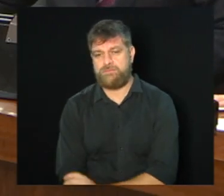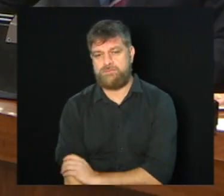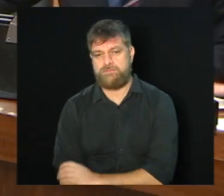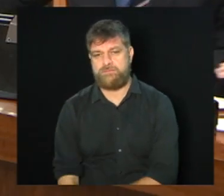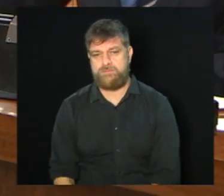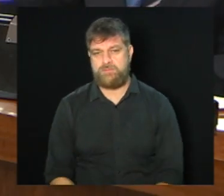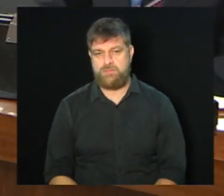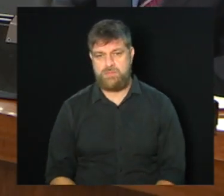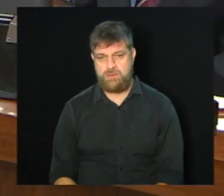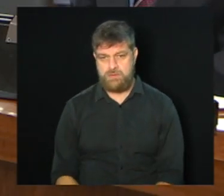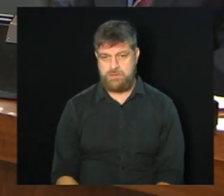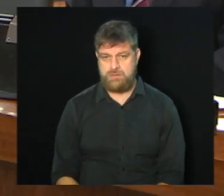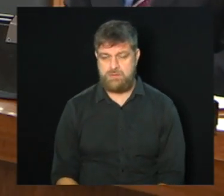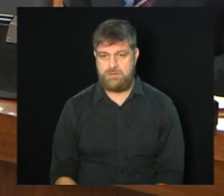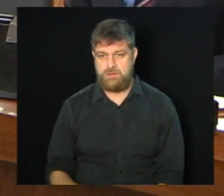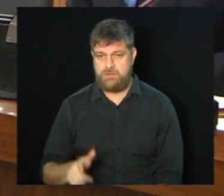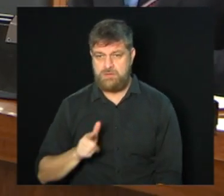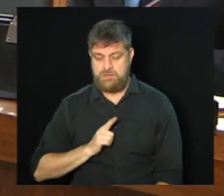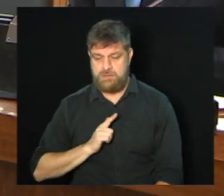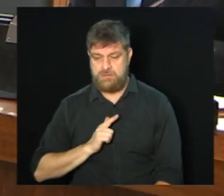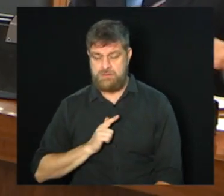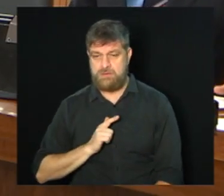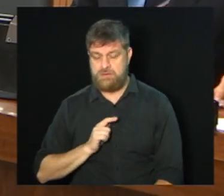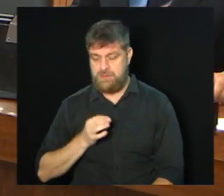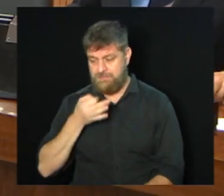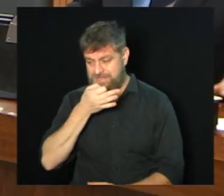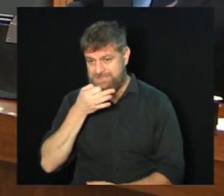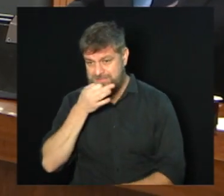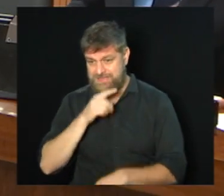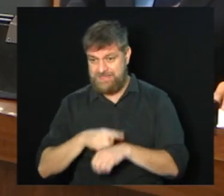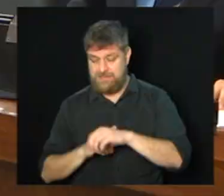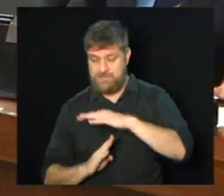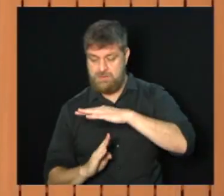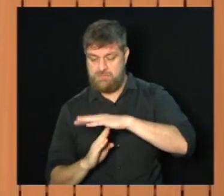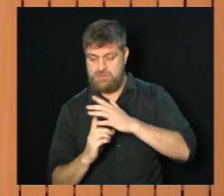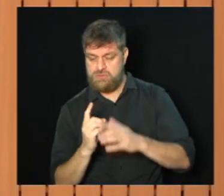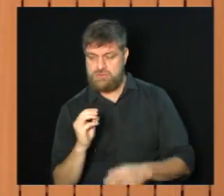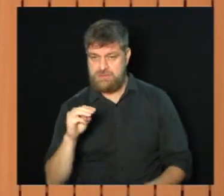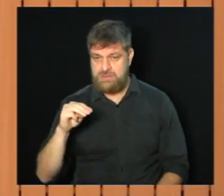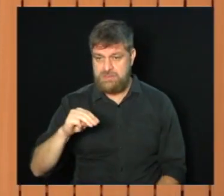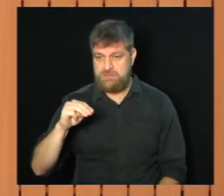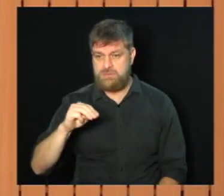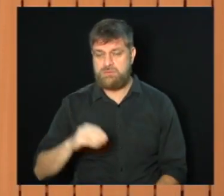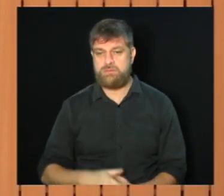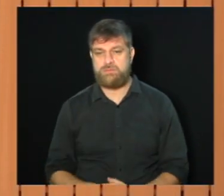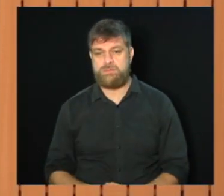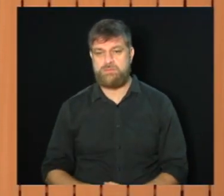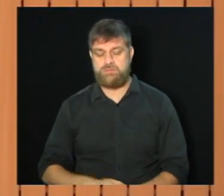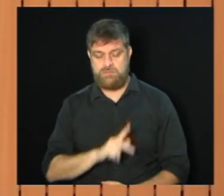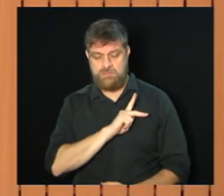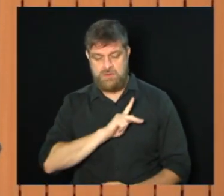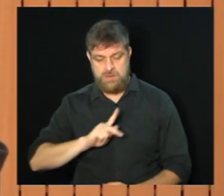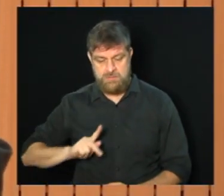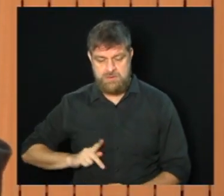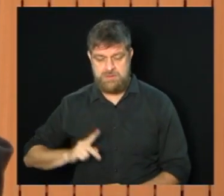Vereador Luiz Carlos Rossini, Vossa Excelência tem a tribuna por até 10 minutos. Senhor presidente, senhores vereadores, cidadãos de Campinas,